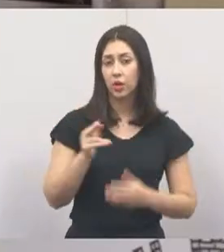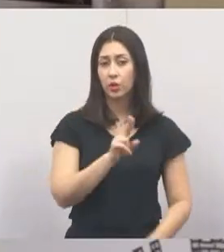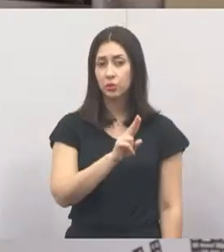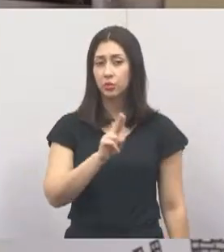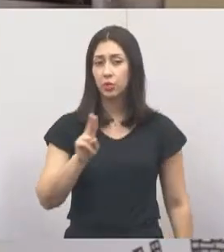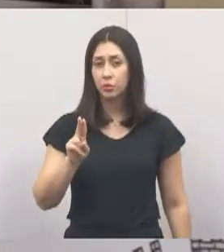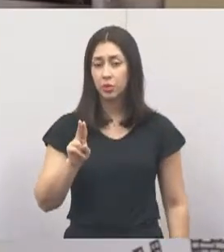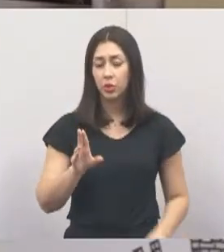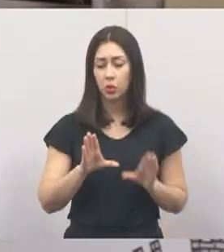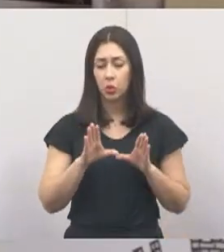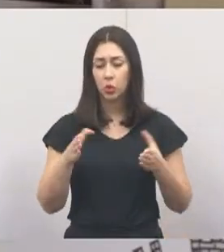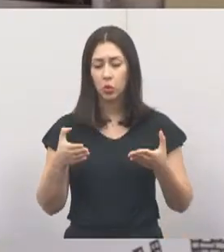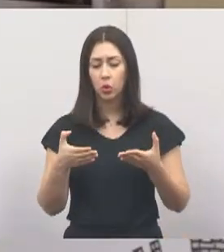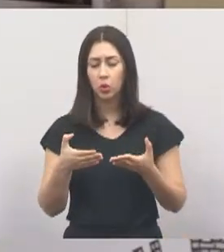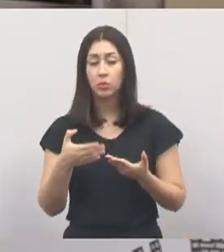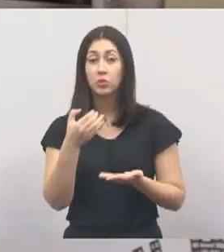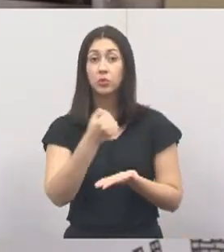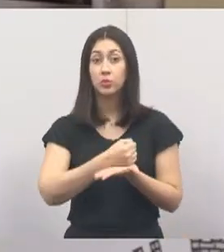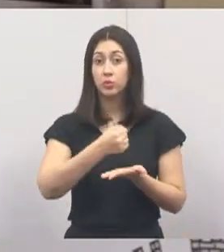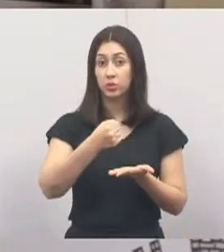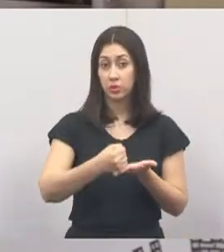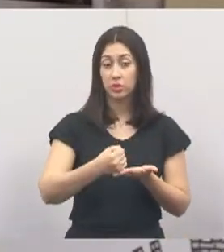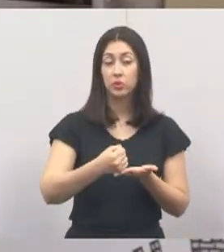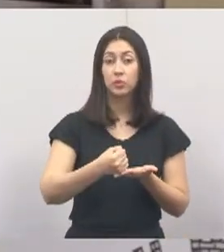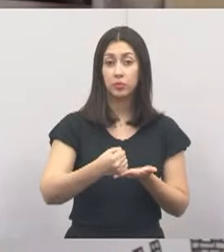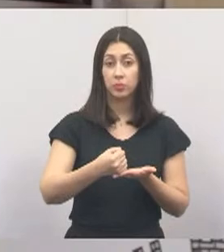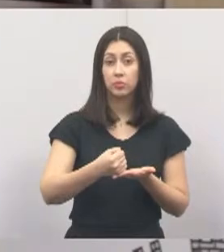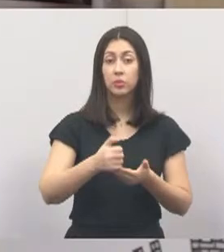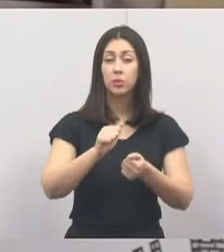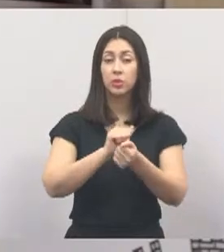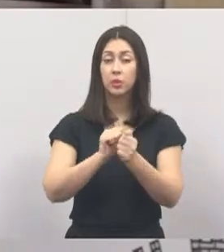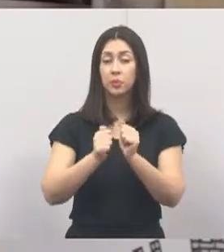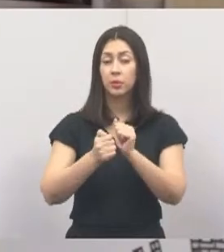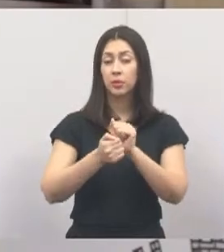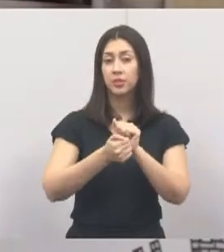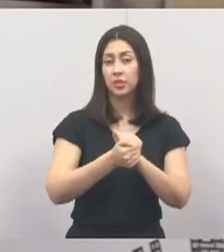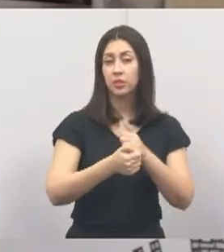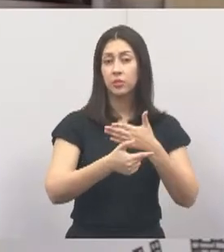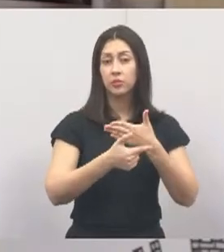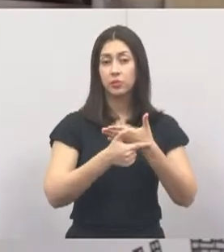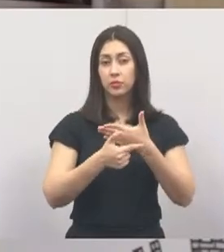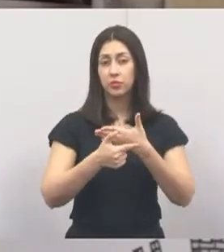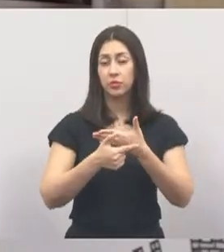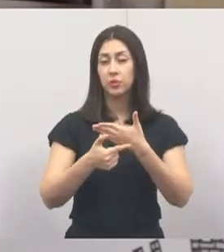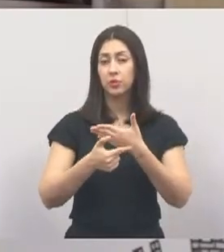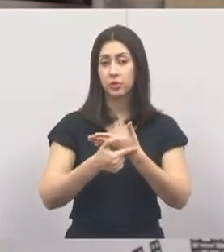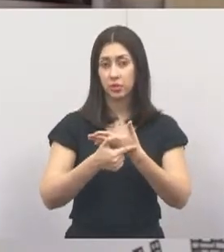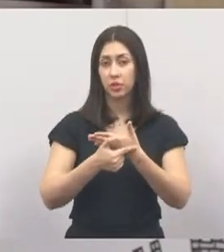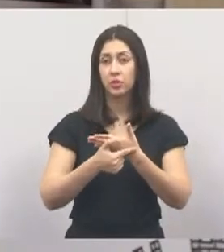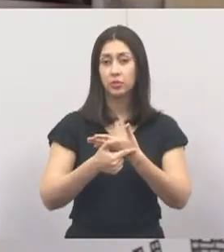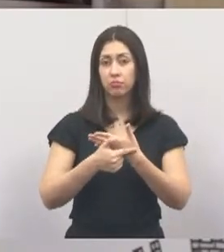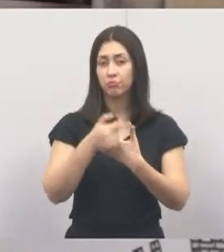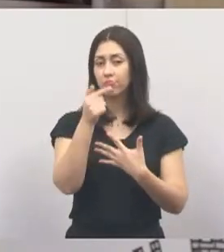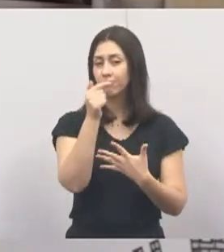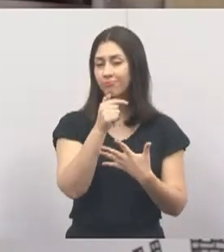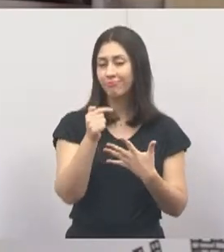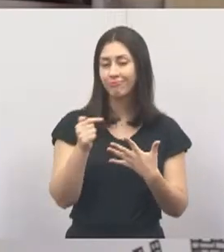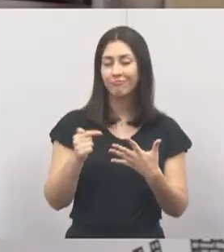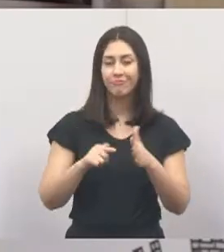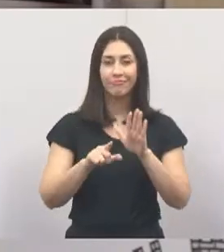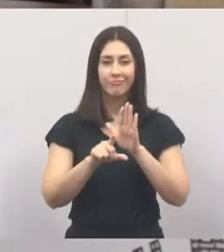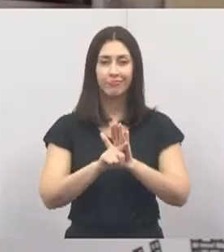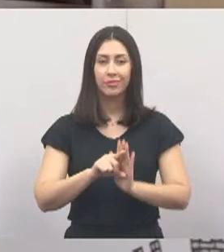denominada comissão de contratação, readequando-se suas funções às novas definições da